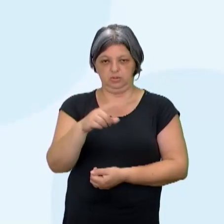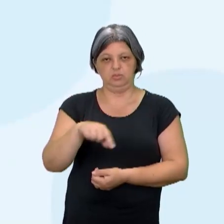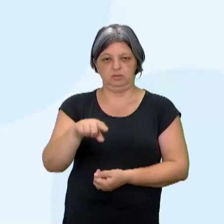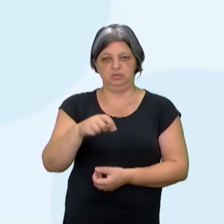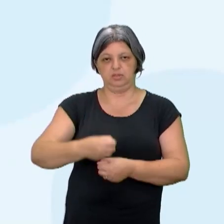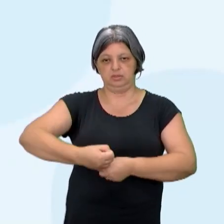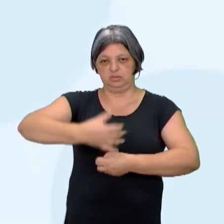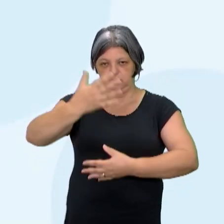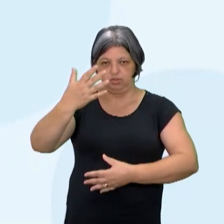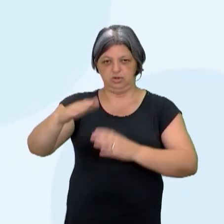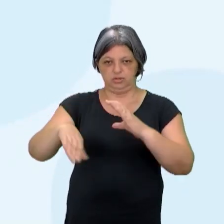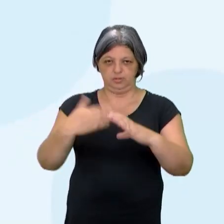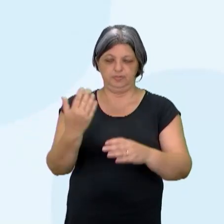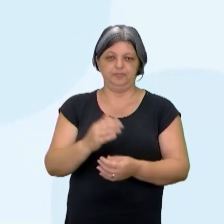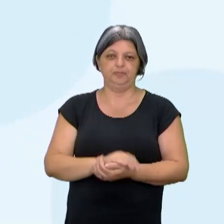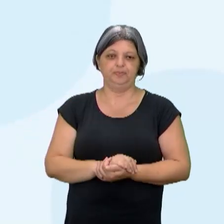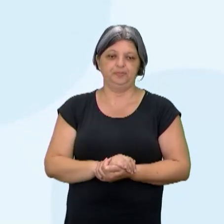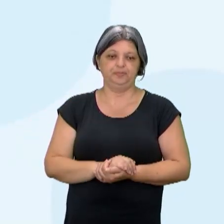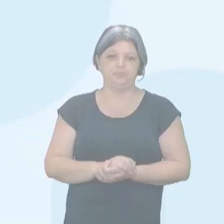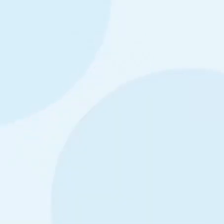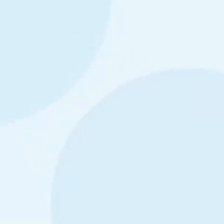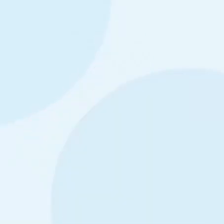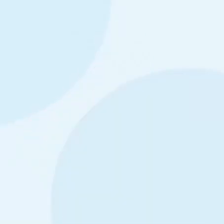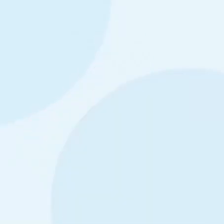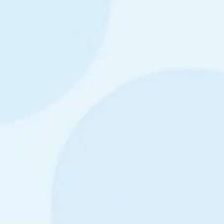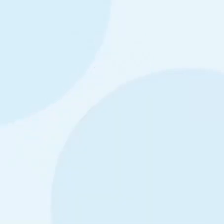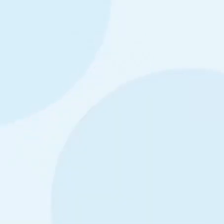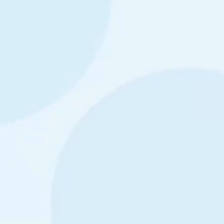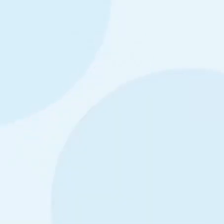comentarem no chat, pessoal.